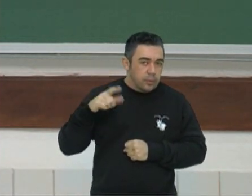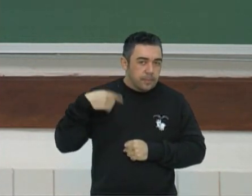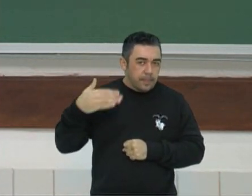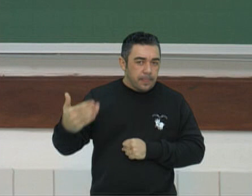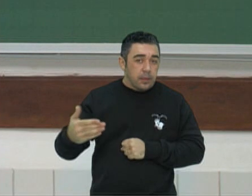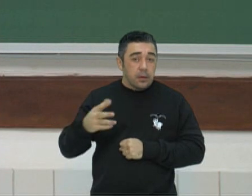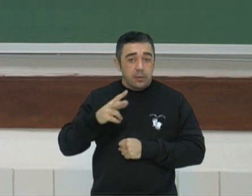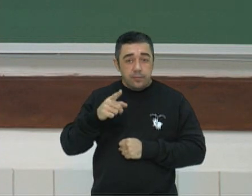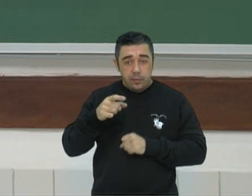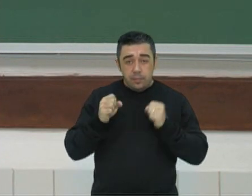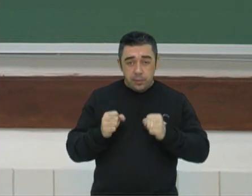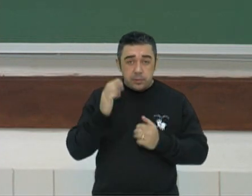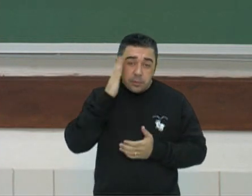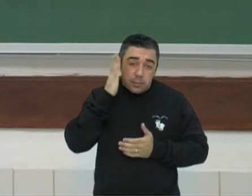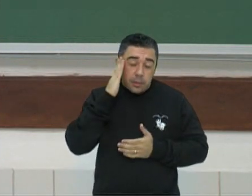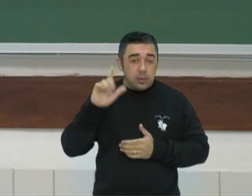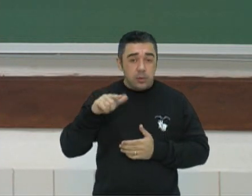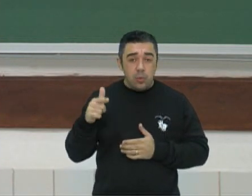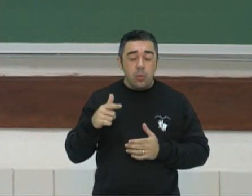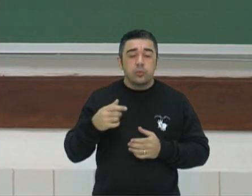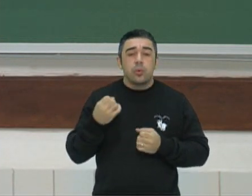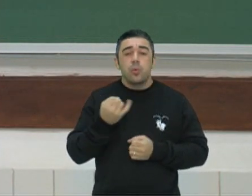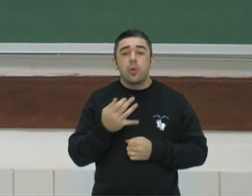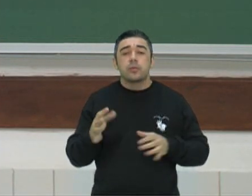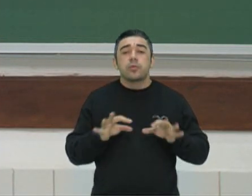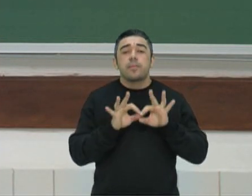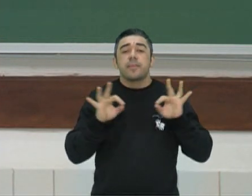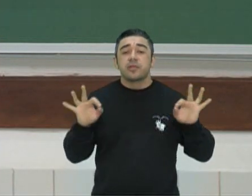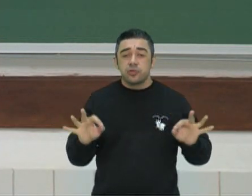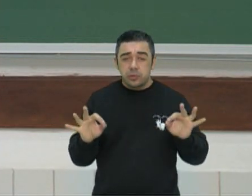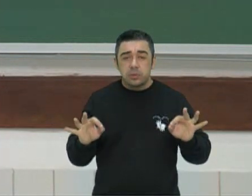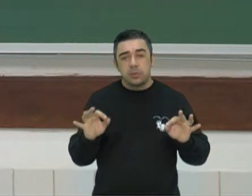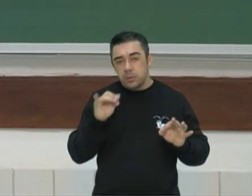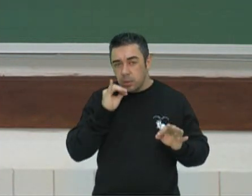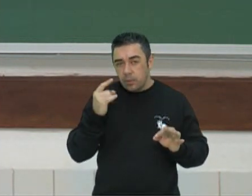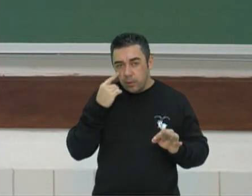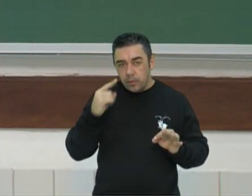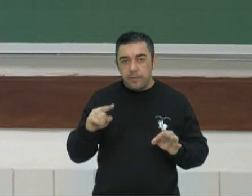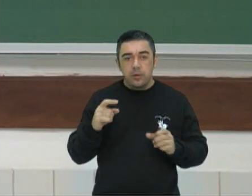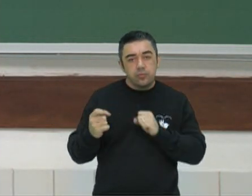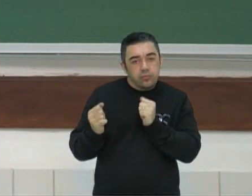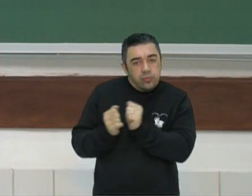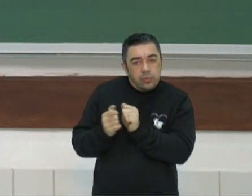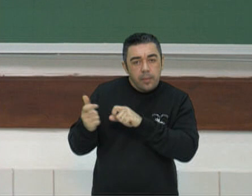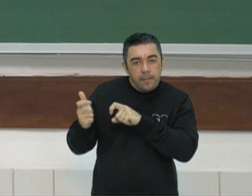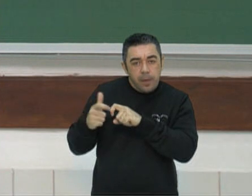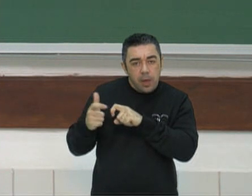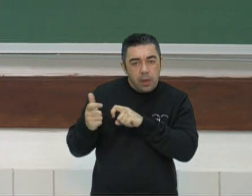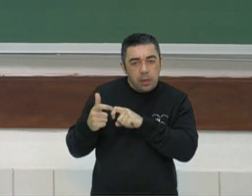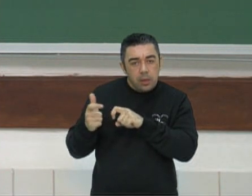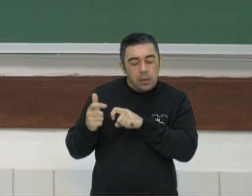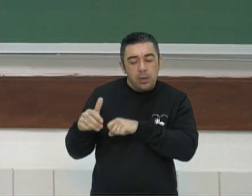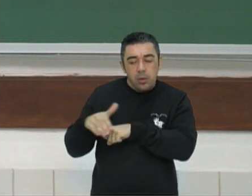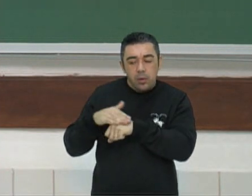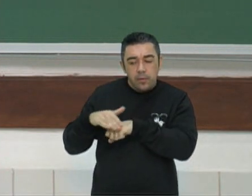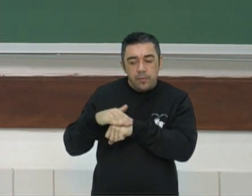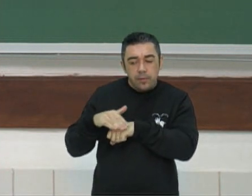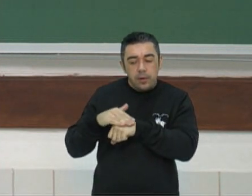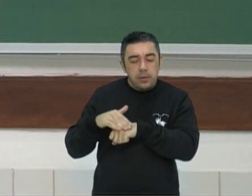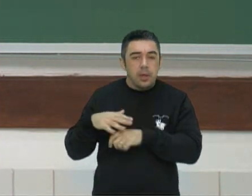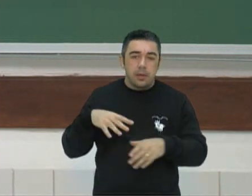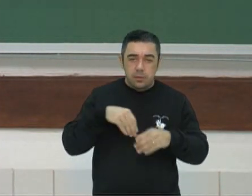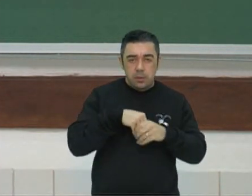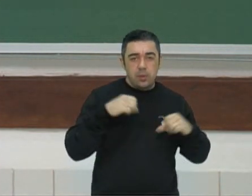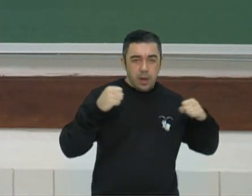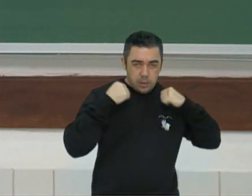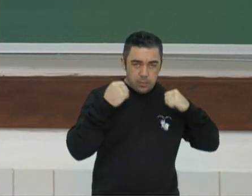que você pode saber. Existem outras medidas, né, que você pode ver com o teu médico, conversar mesmo na academia,